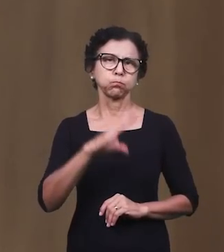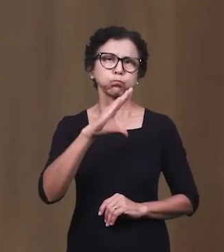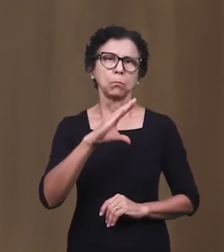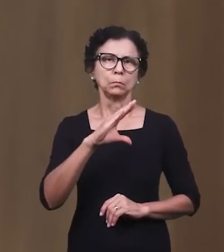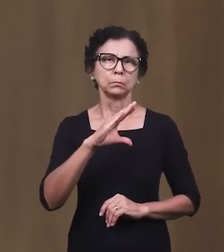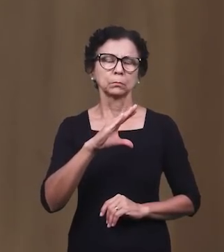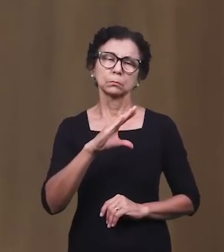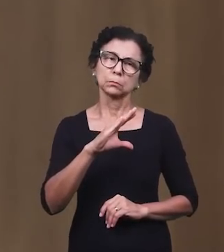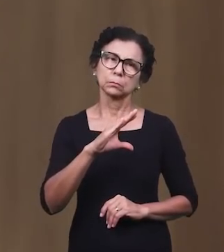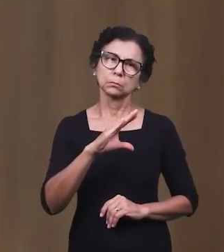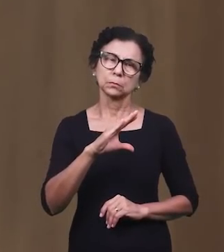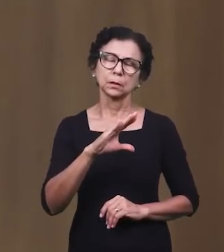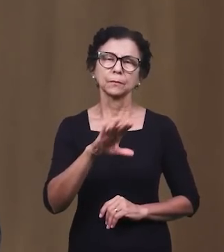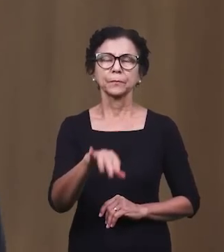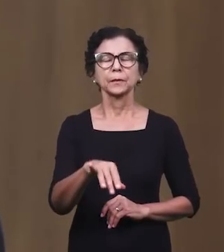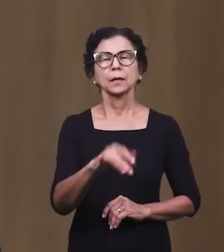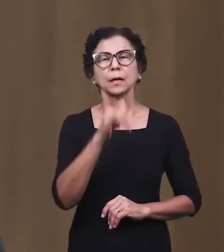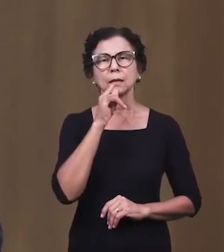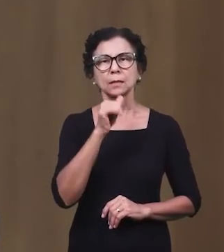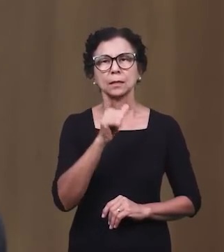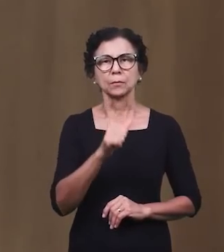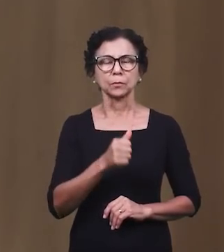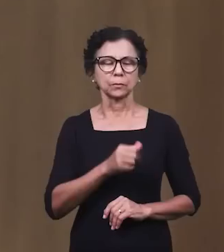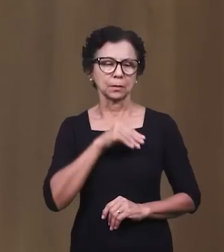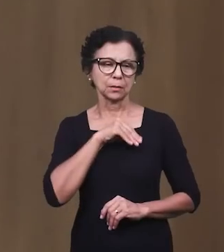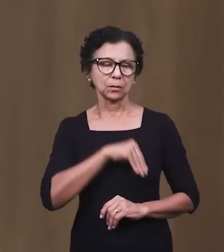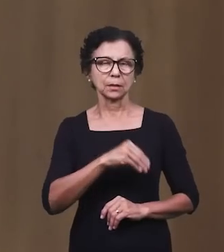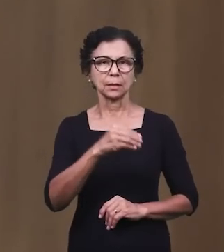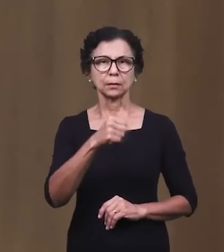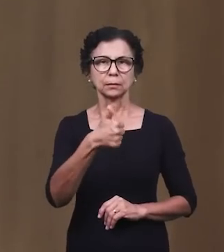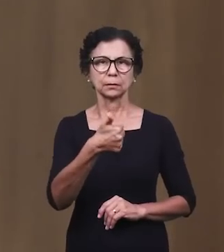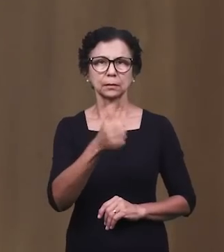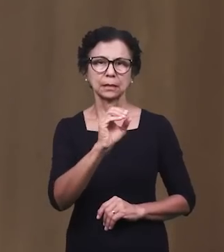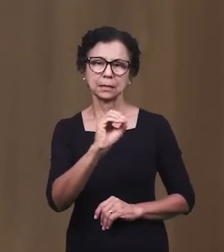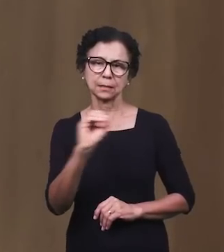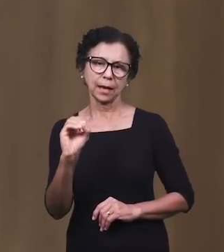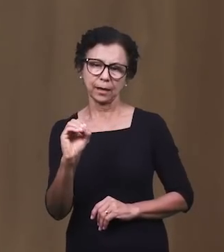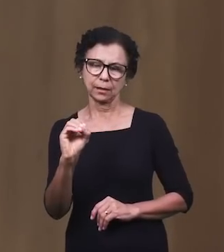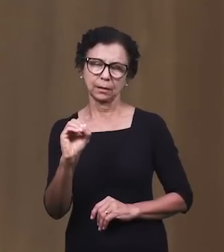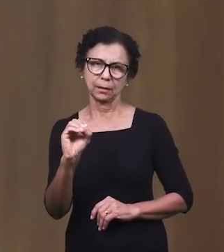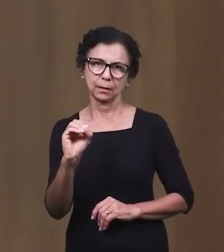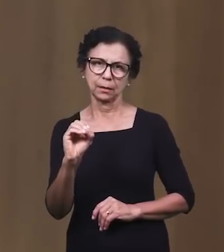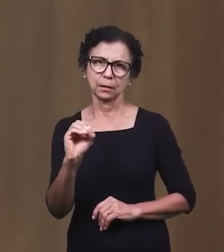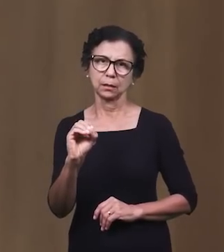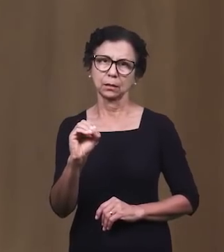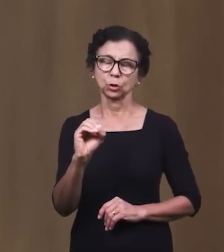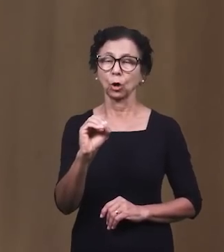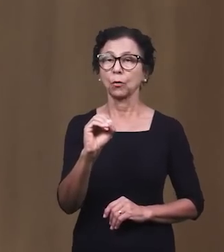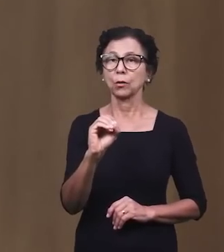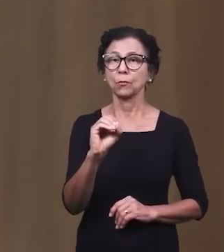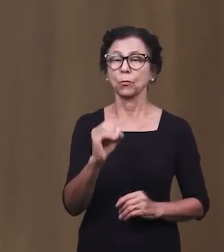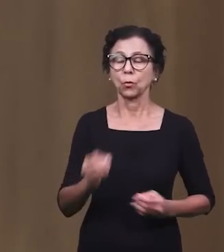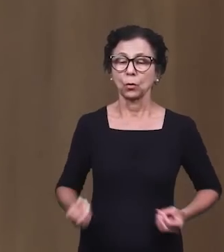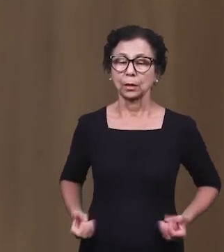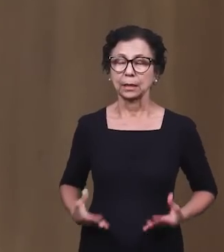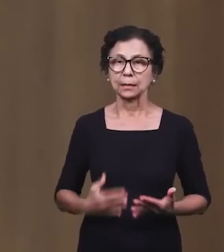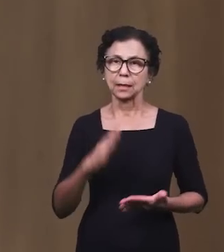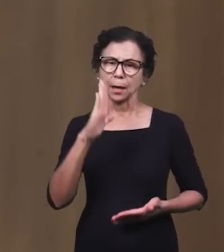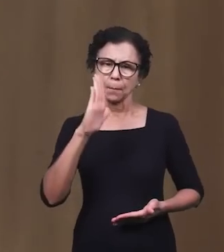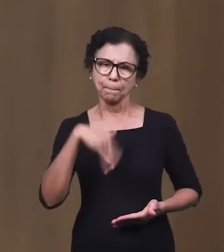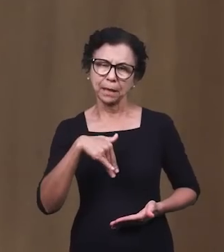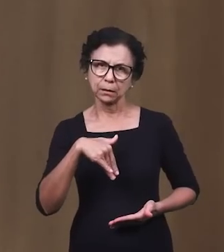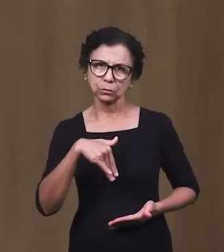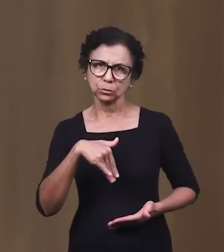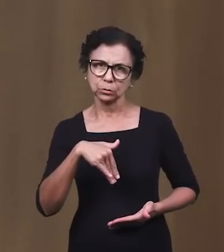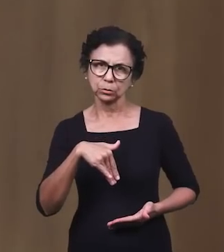com 80, com 90 e não viver com 100 nem com 110. Gastar mais do que ganha. O ideal é que sobre todos os